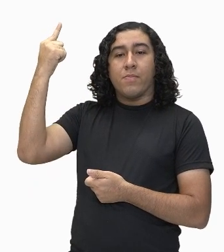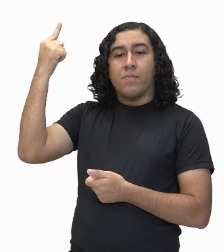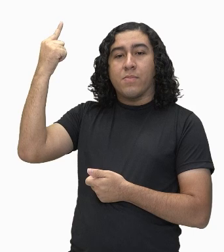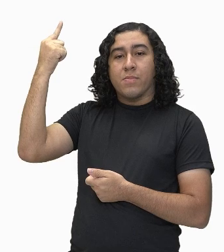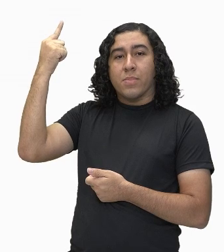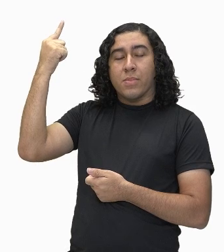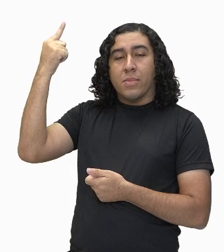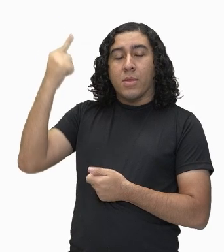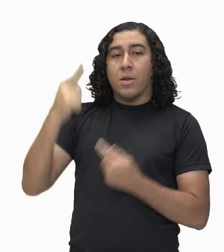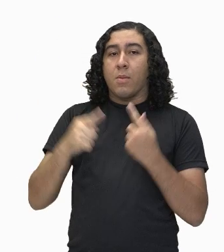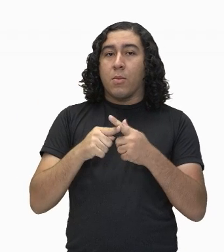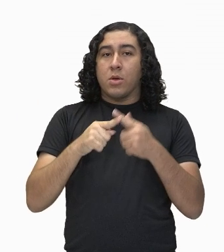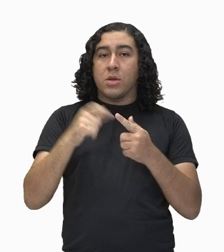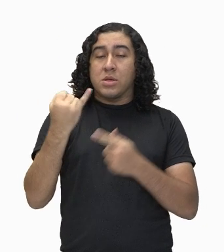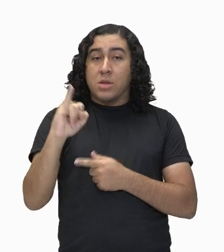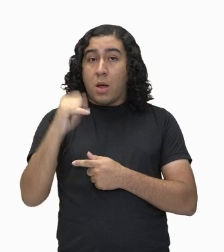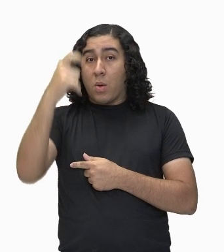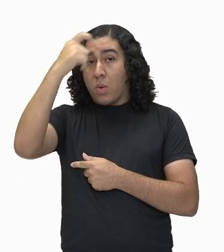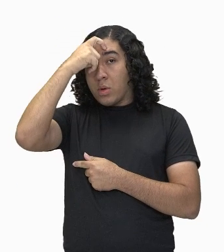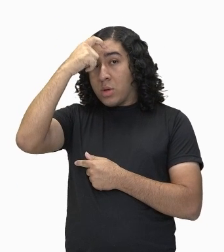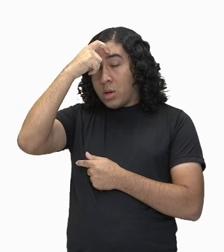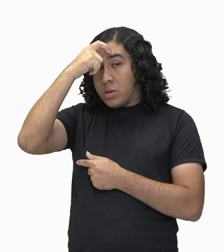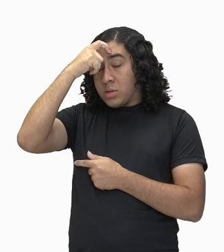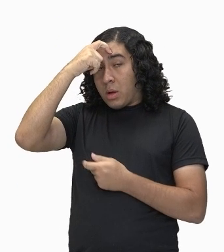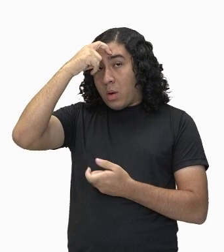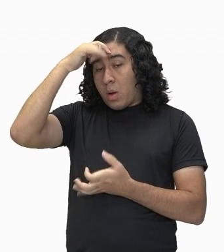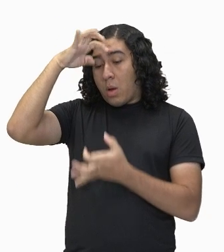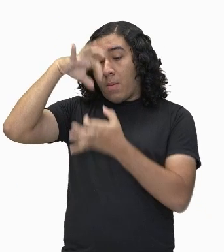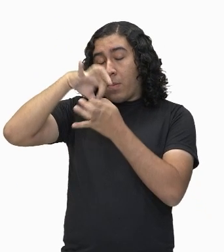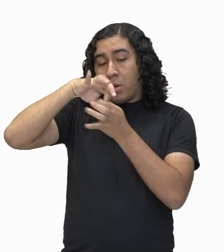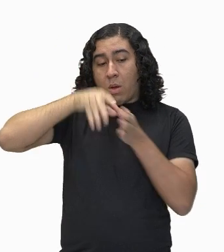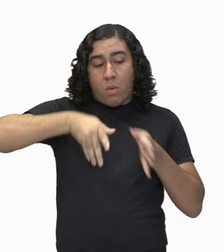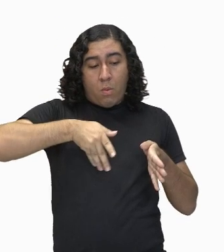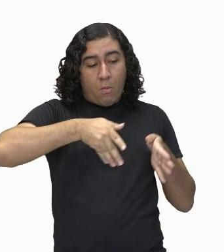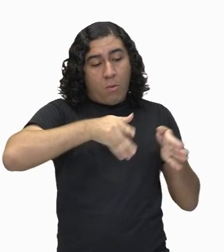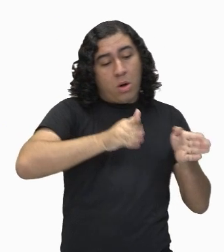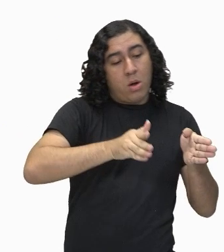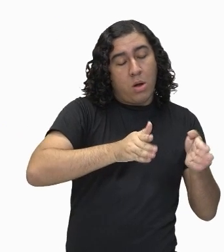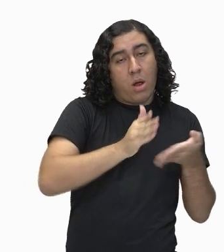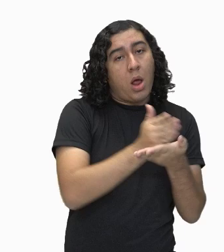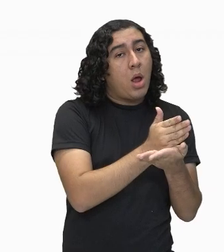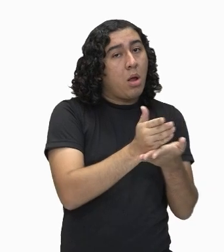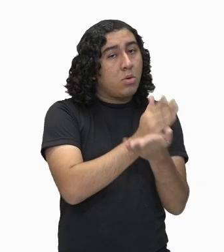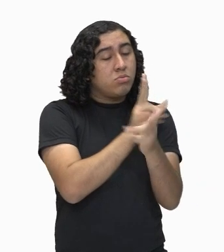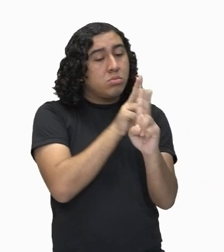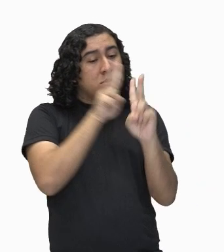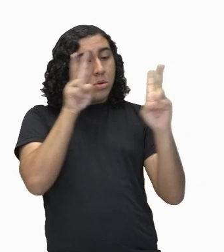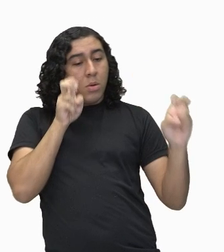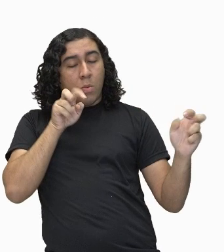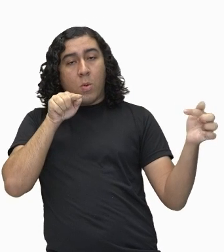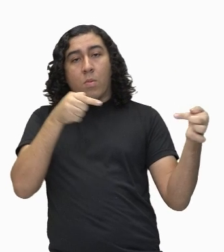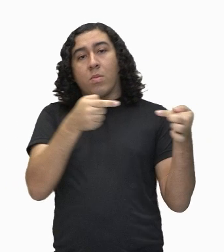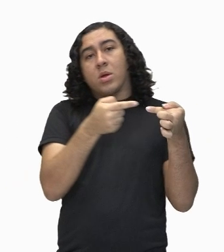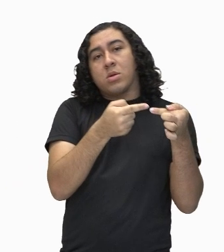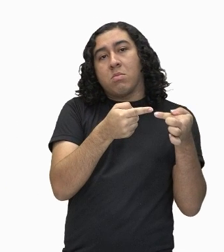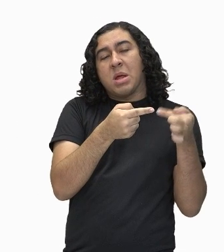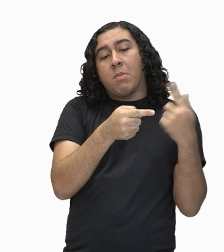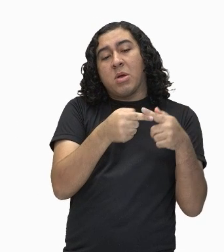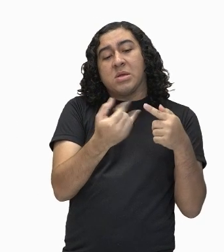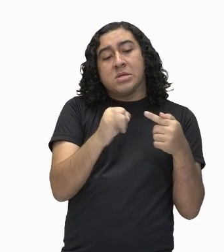ela é consciência de algo. Ela está direcionada para algo. Senão ela não teria sentido nenhum.